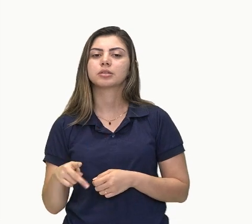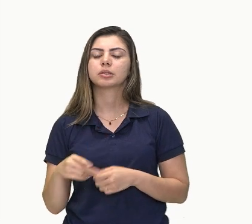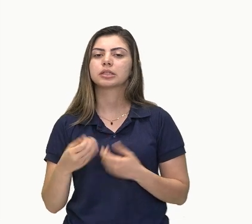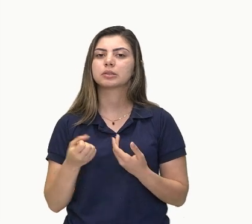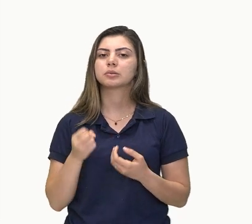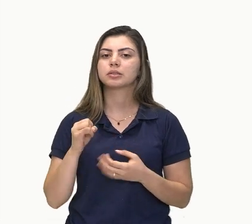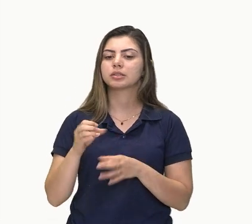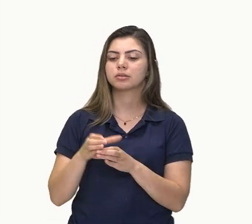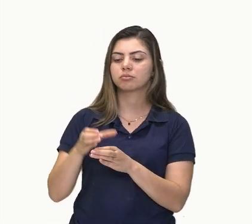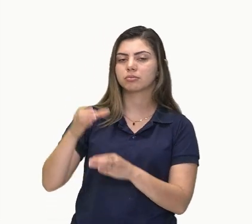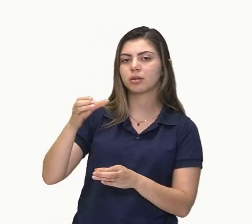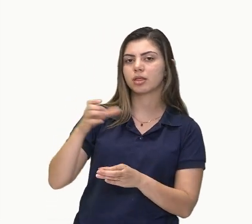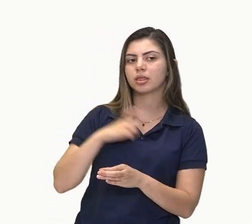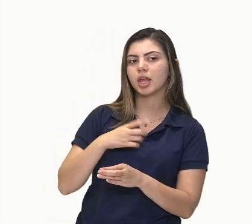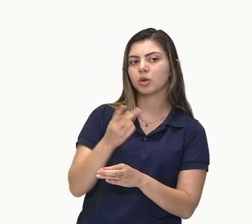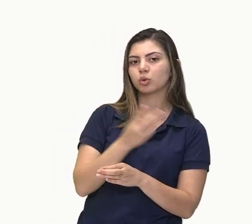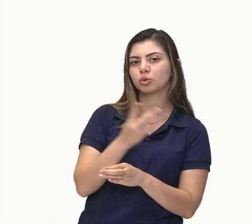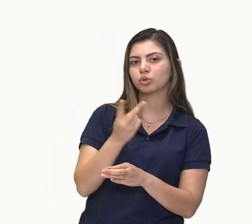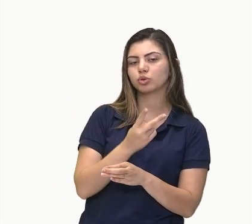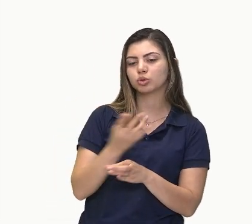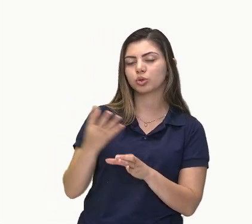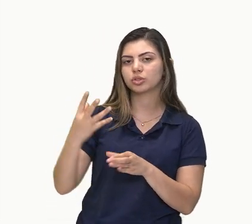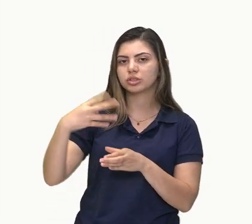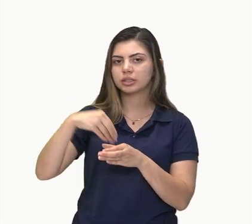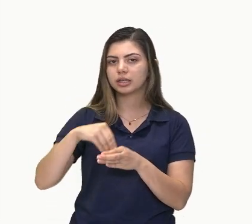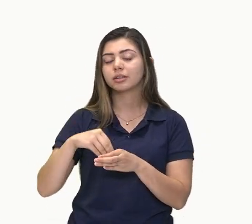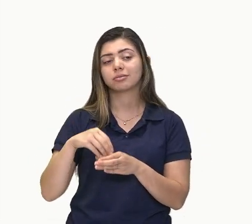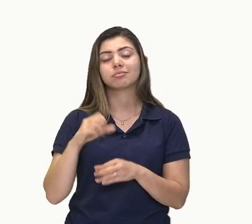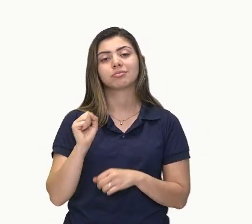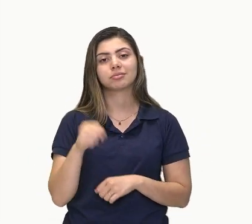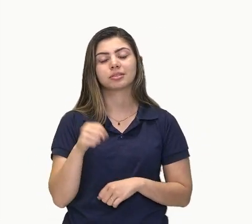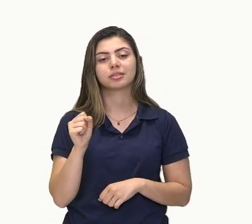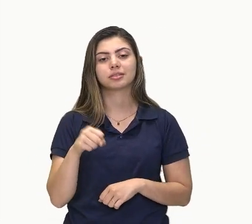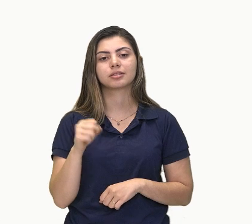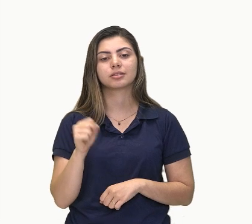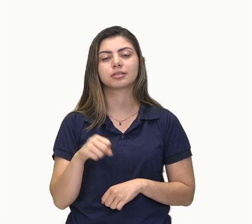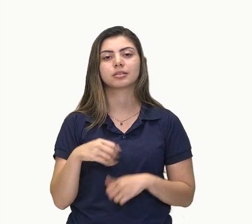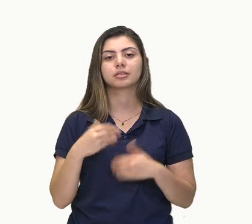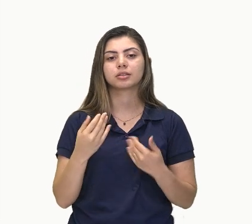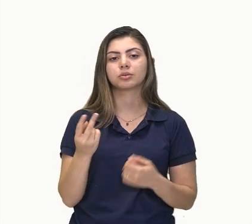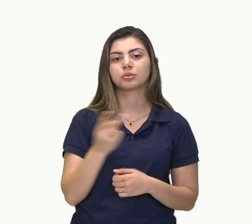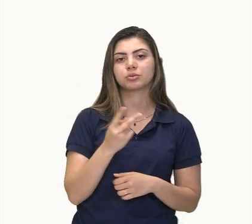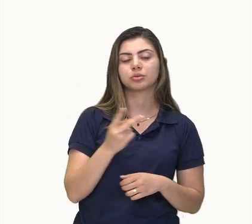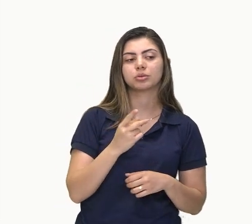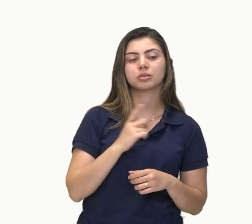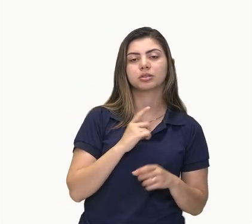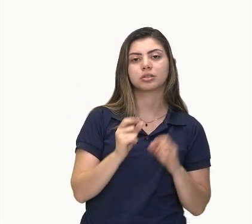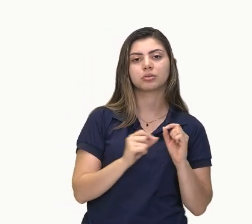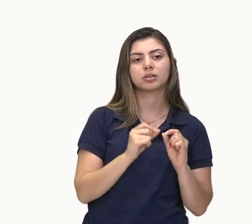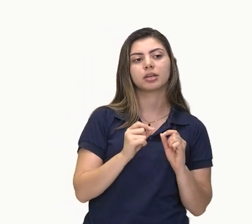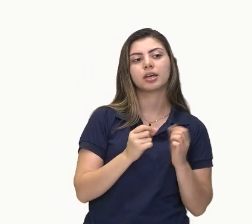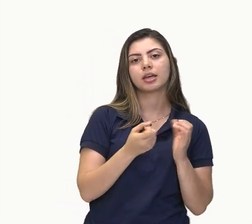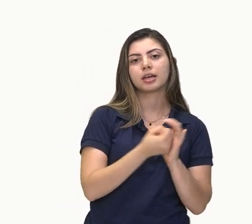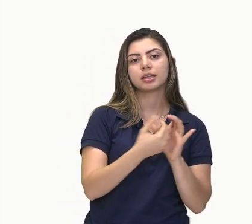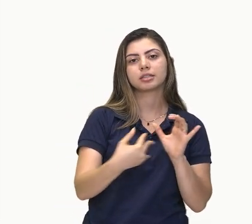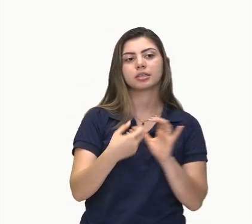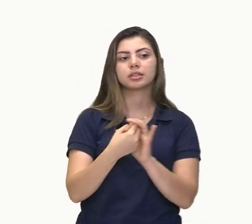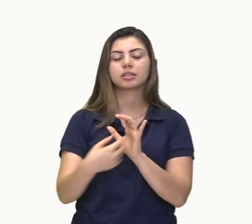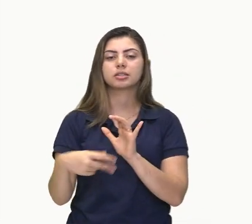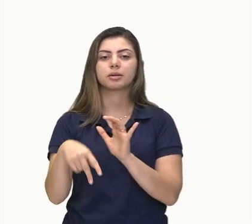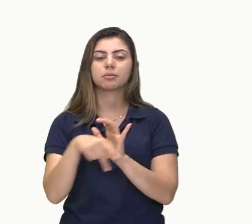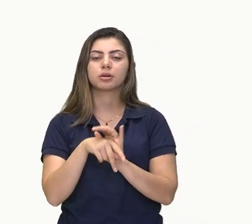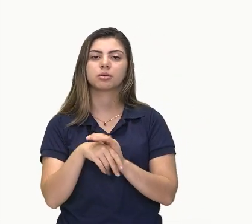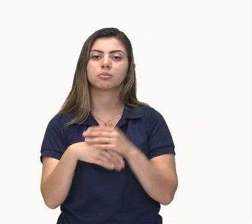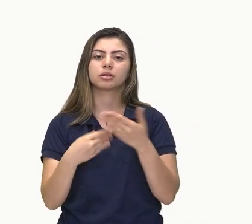vou ter os dois ao mesmo tempo? Exatamente. E como eles têm propriedades químicas diferentes, a gente vai estar utilizando aí